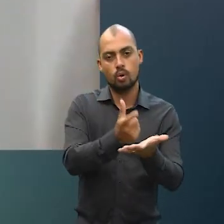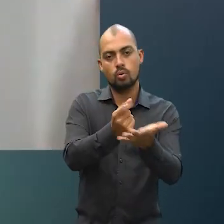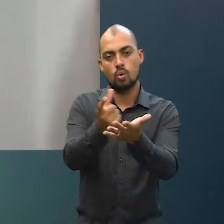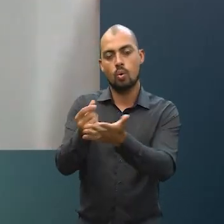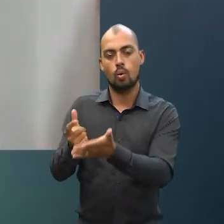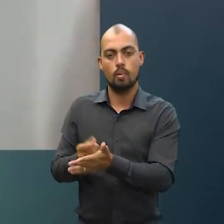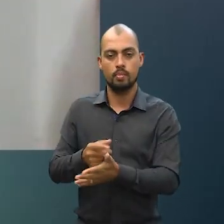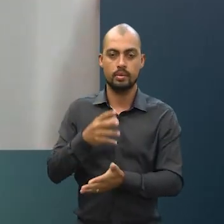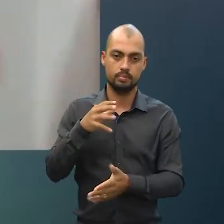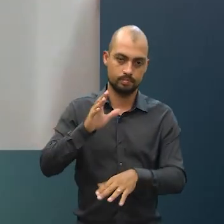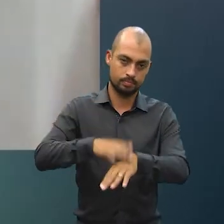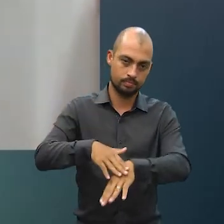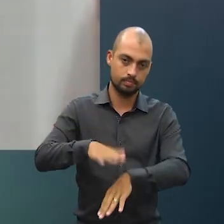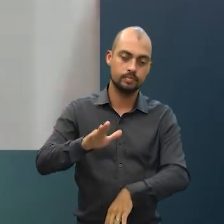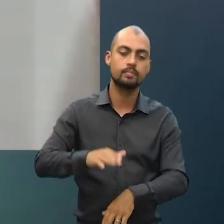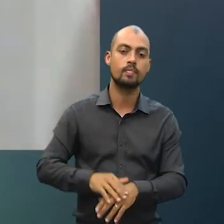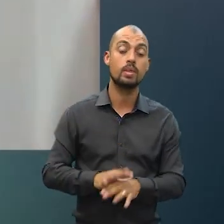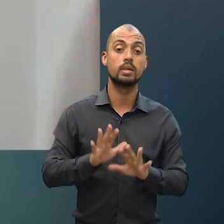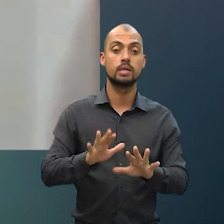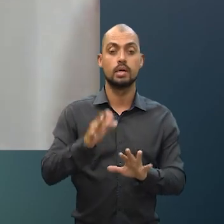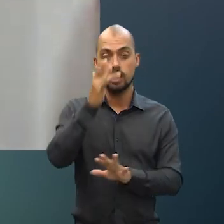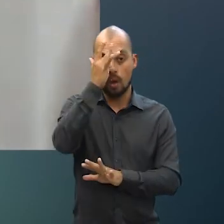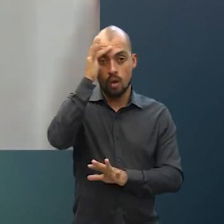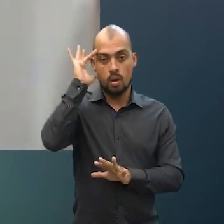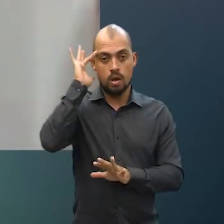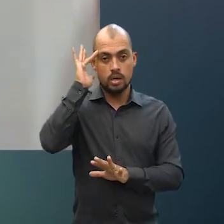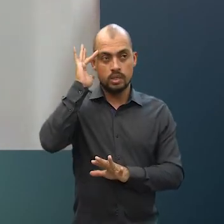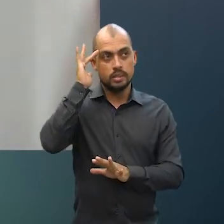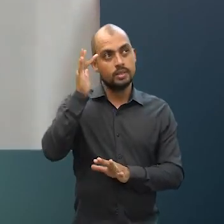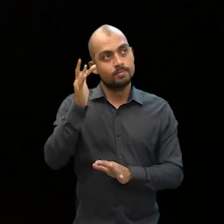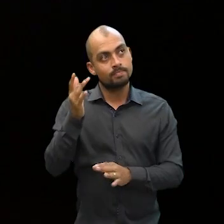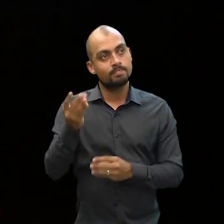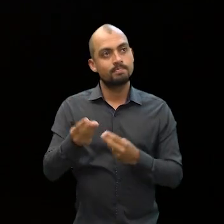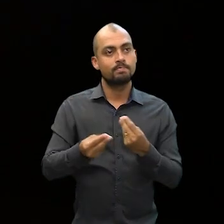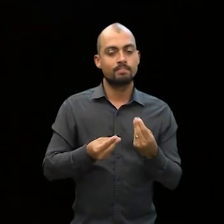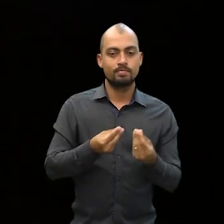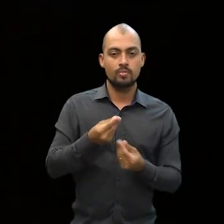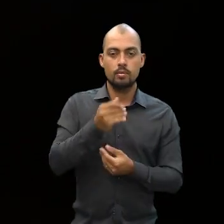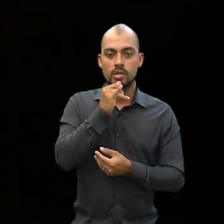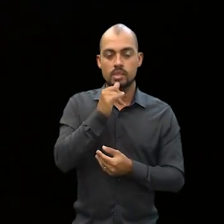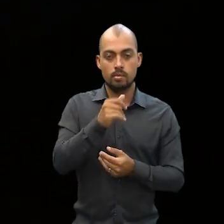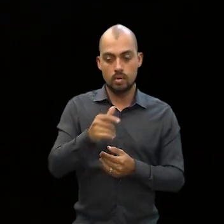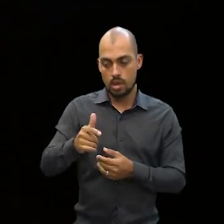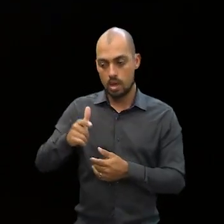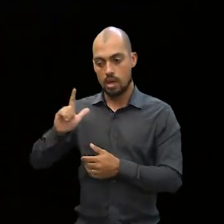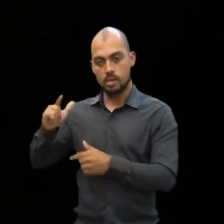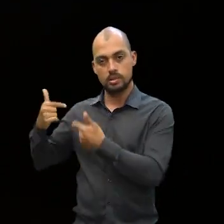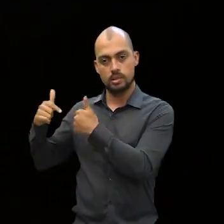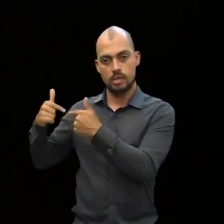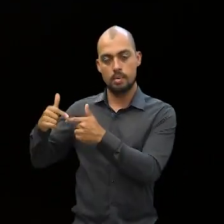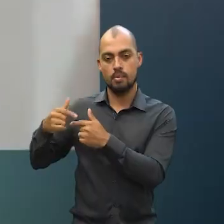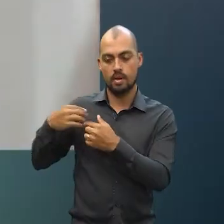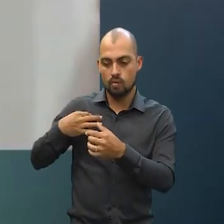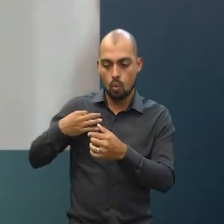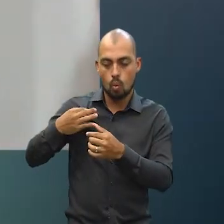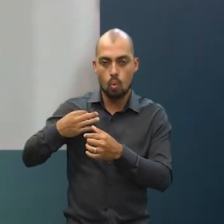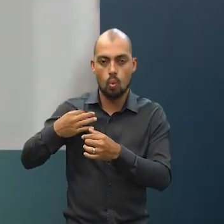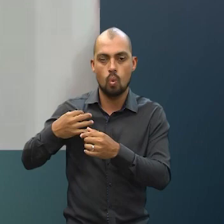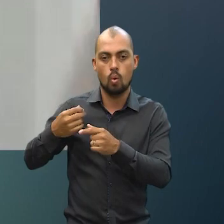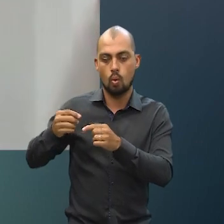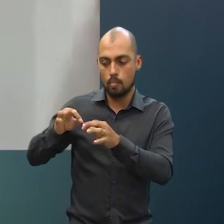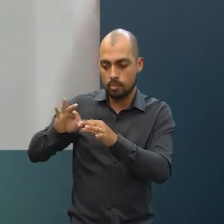muito grande, né? Então, realmente assim essas pessoas, né, que trabalhavam aí com essa parte de costura ou